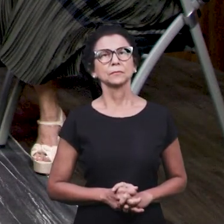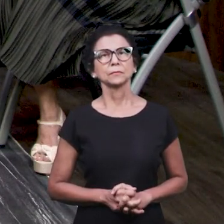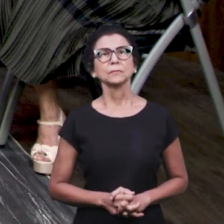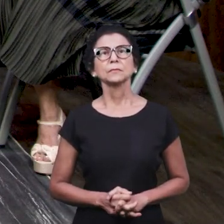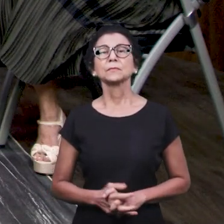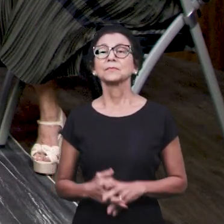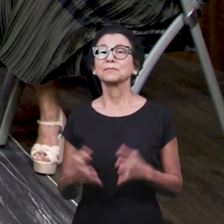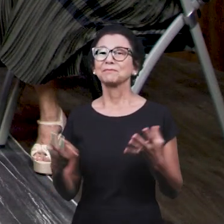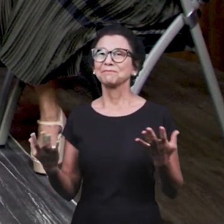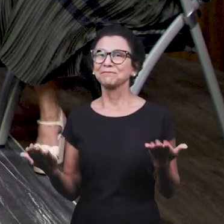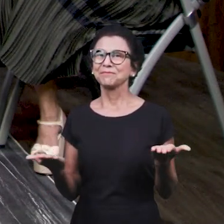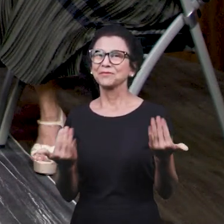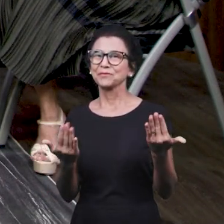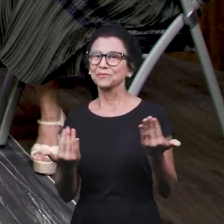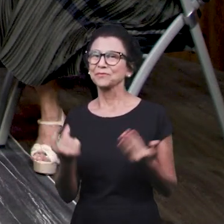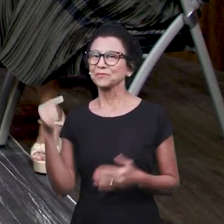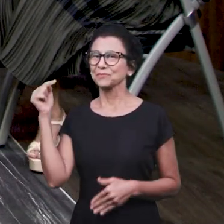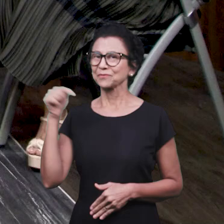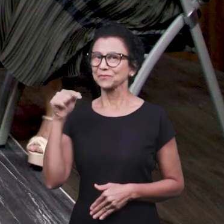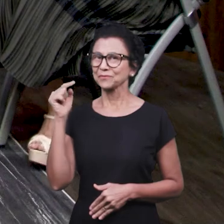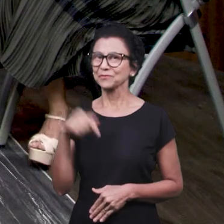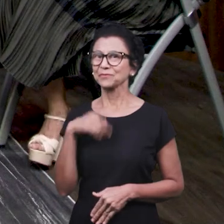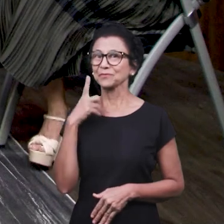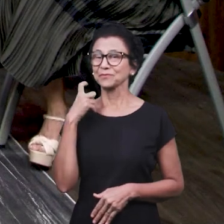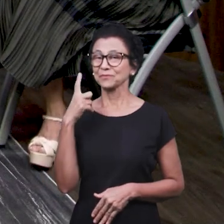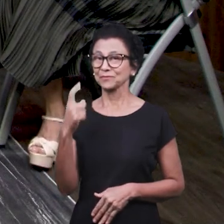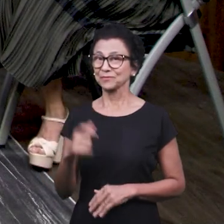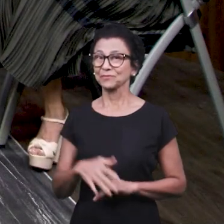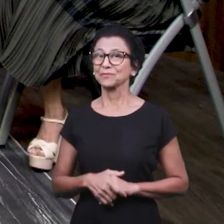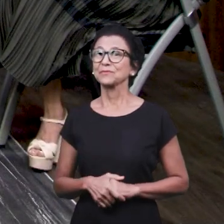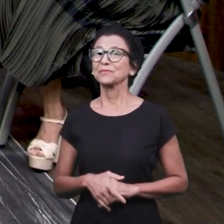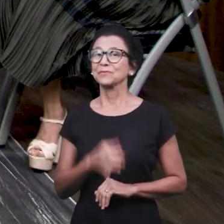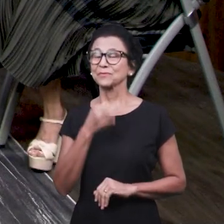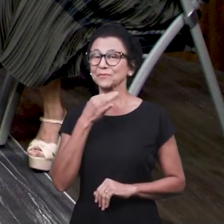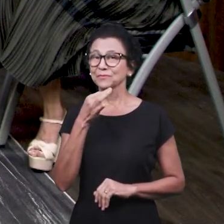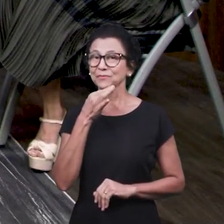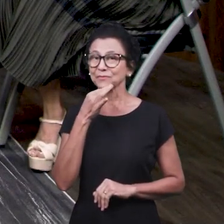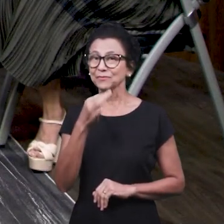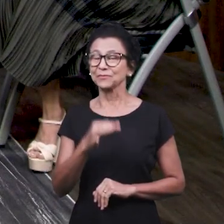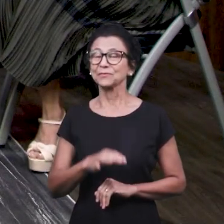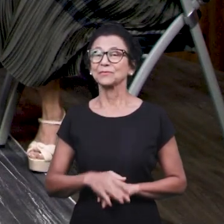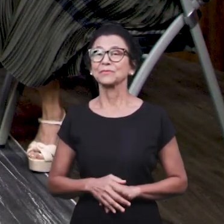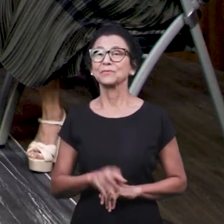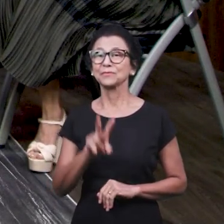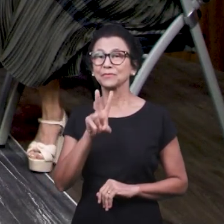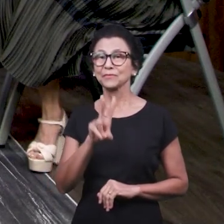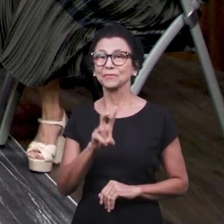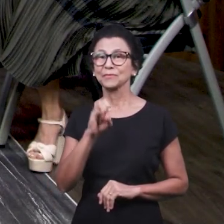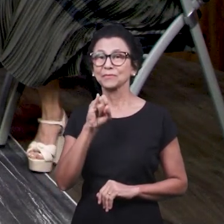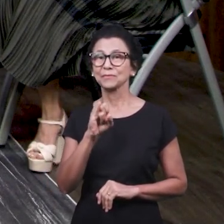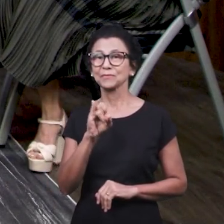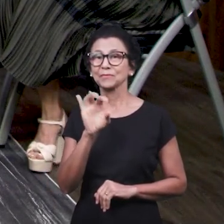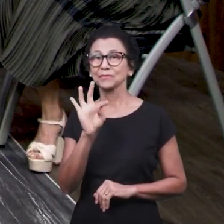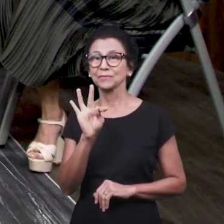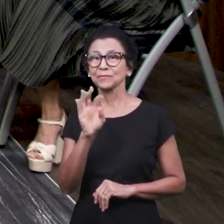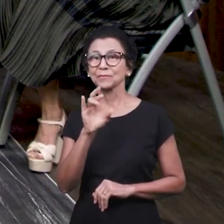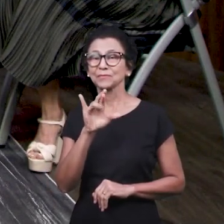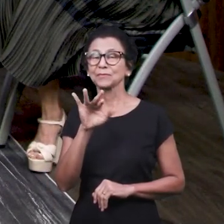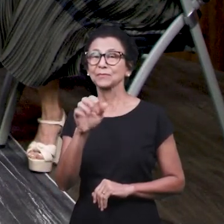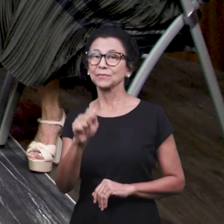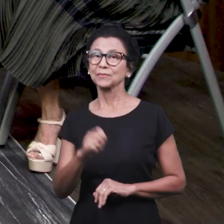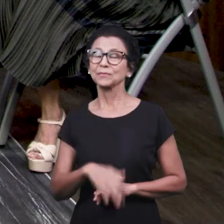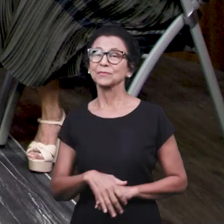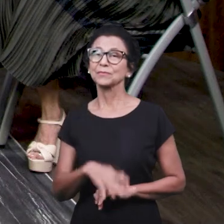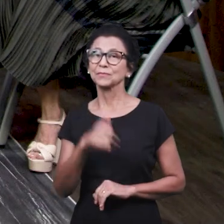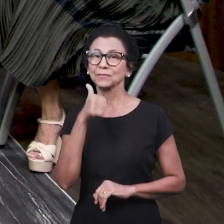muito interessados em ouvir a Vitória, porque a fala do pai e da mãe é sempre um relato de luxo, não é?